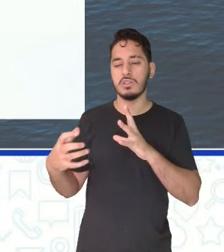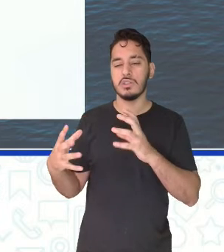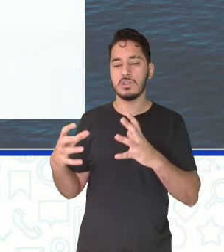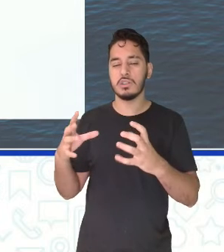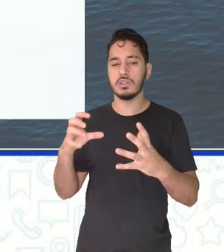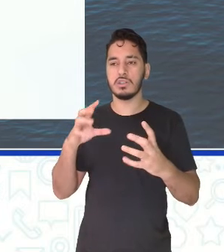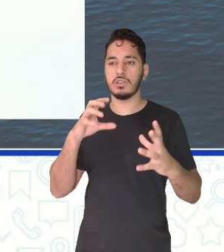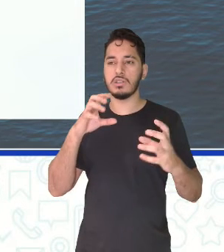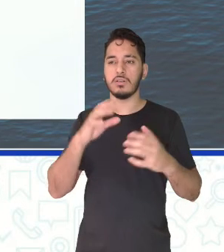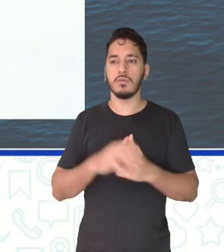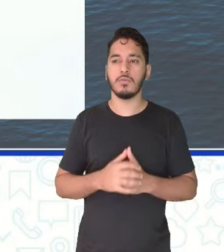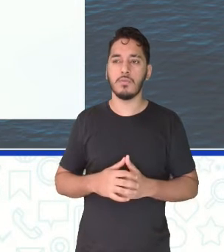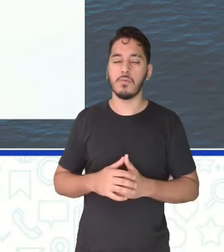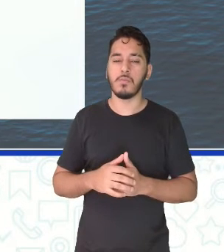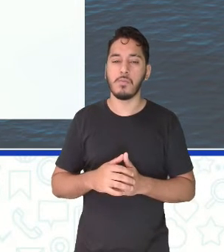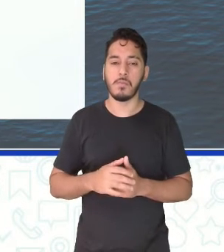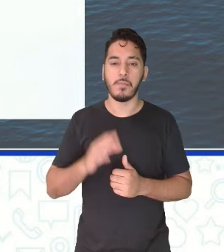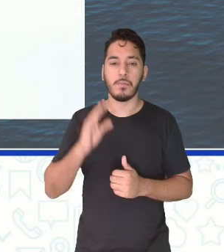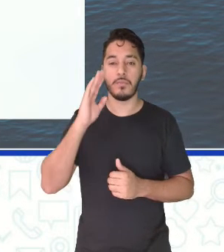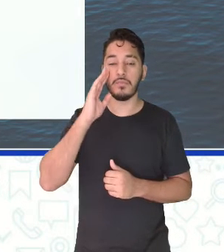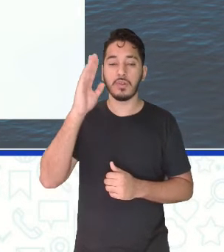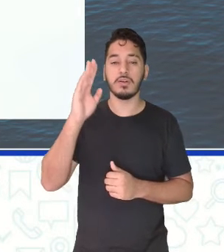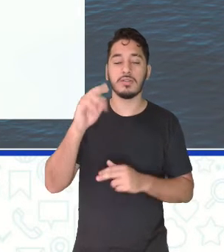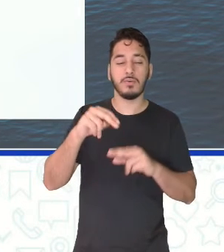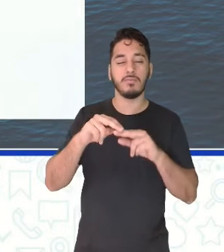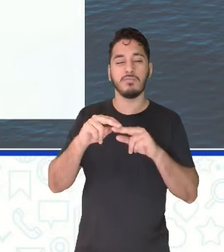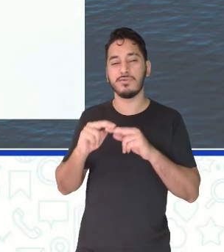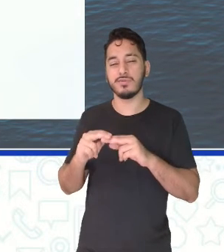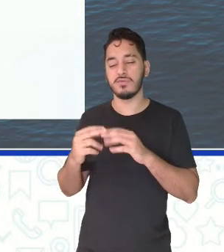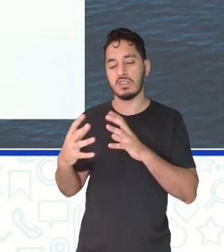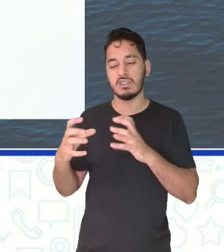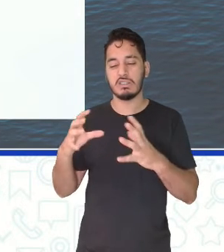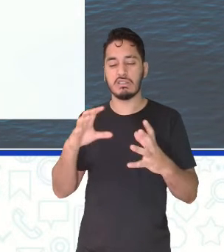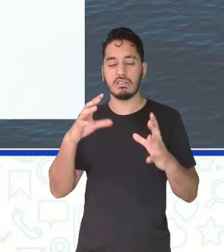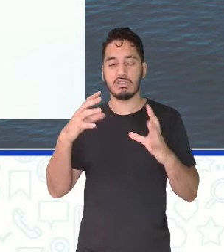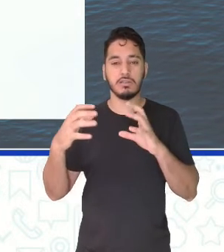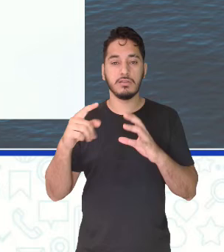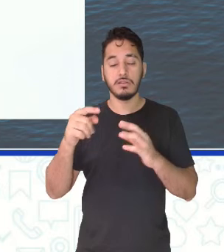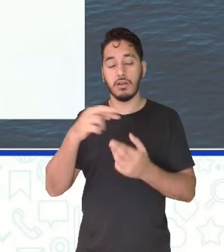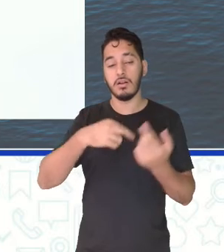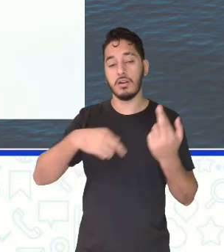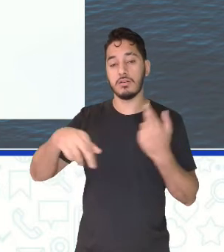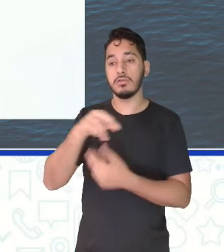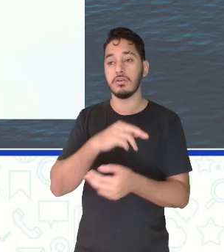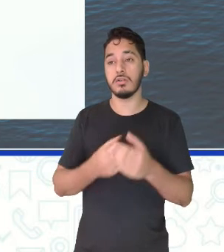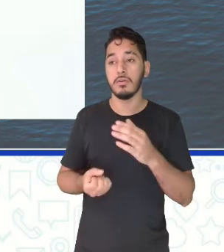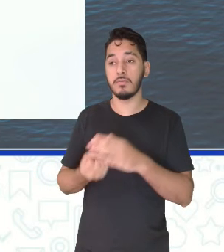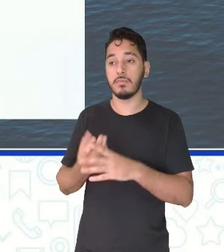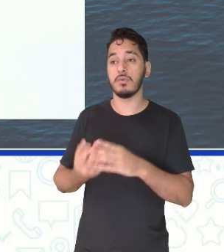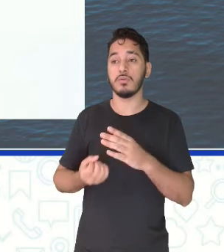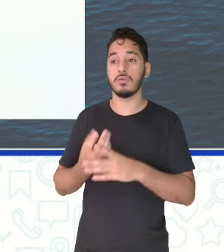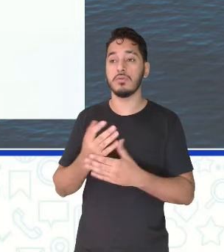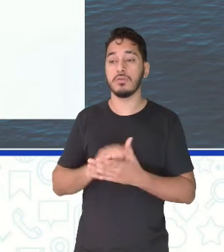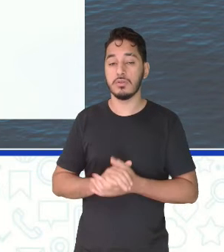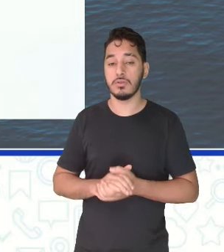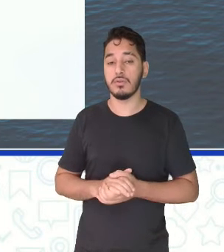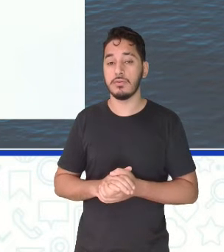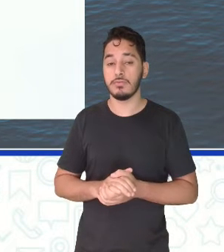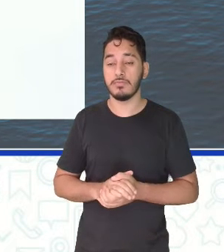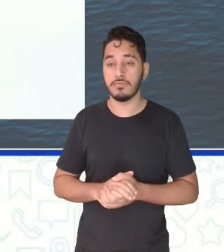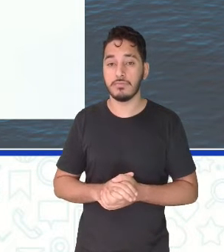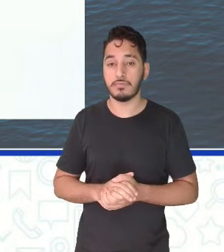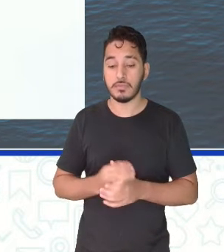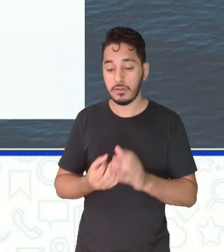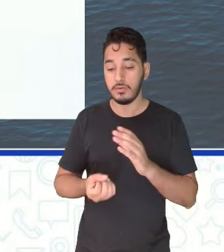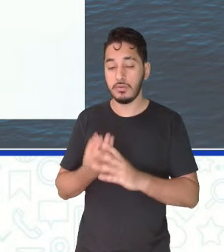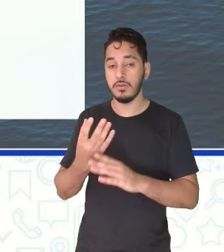conflitos, né? O principal motivo dos conflitos está relacionado à produção. No caso,